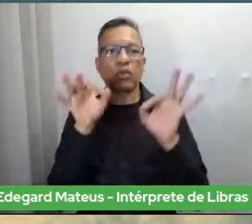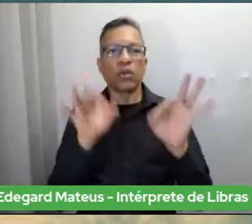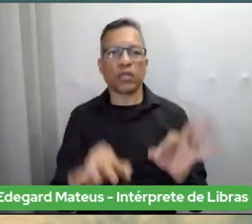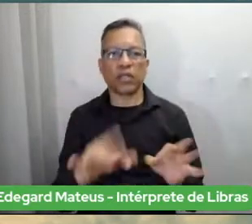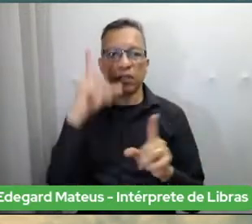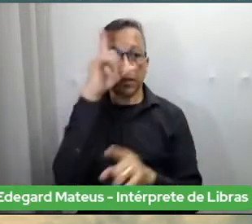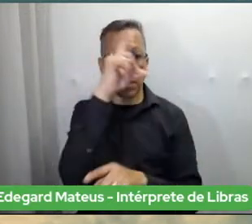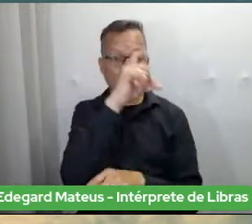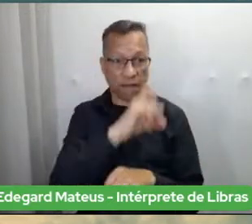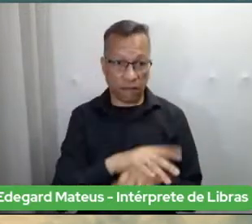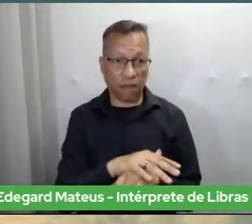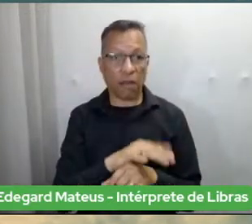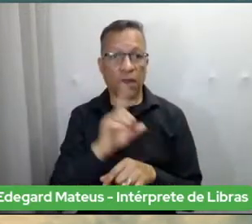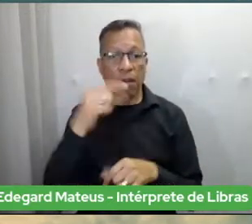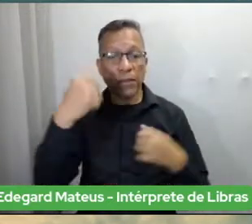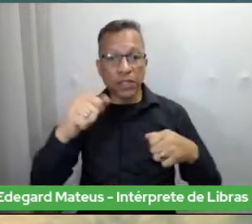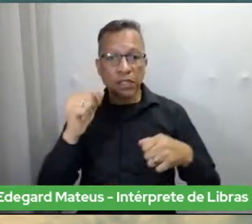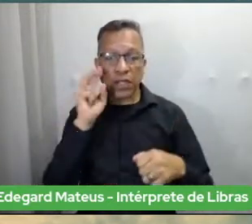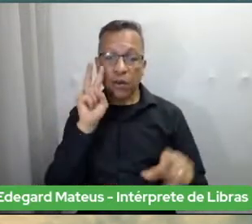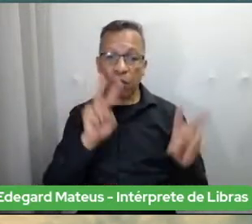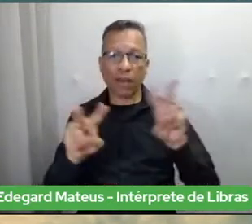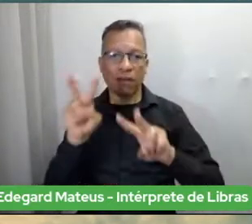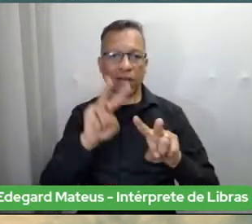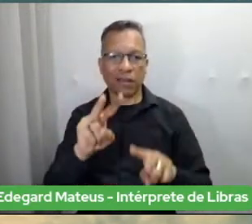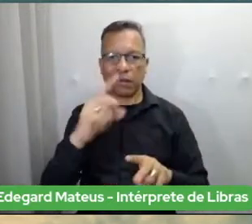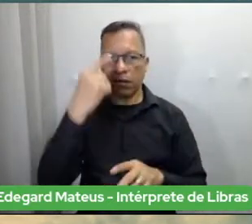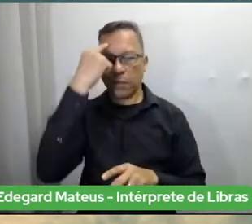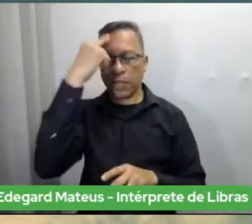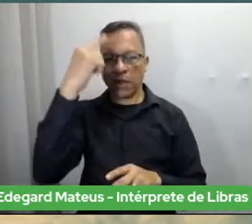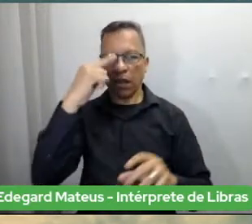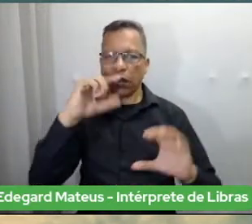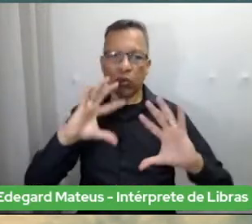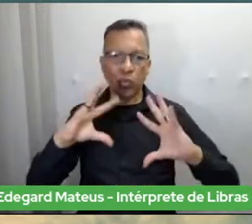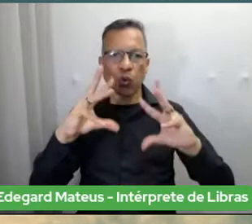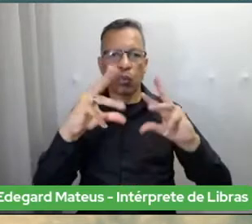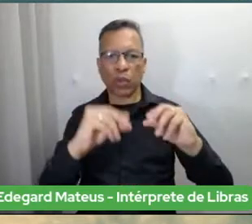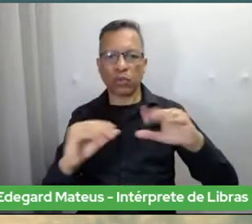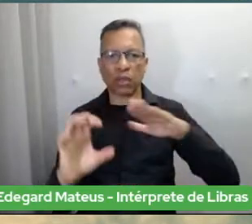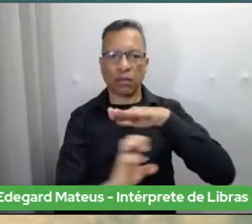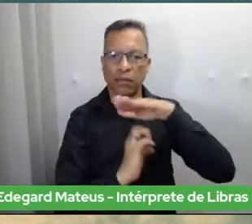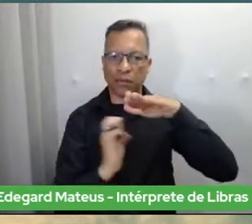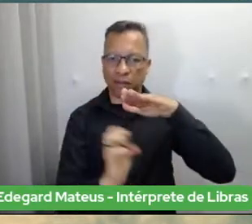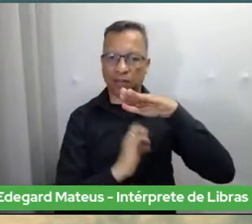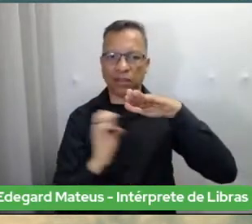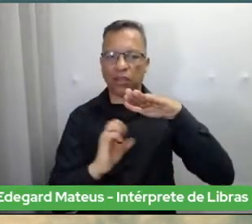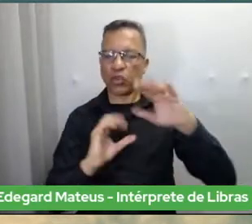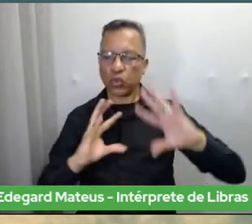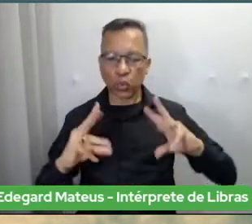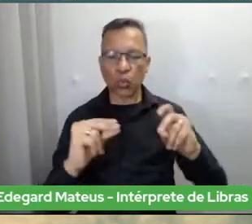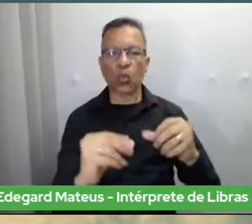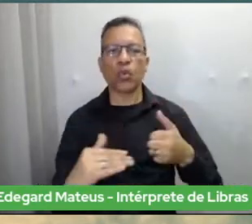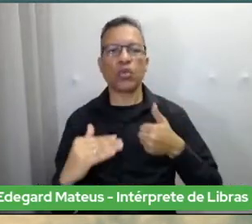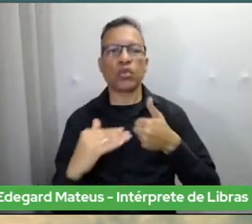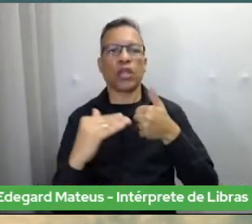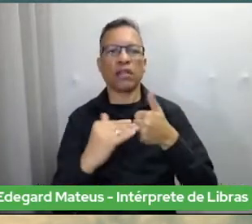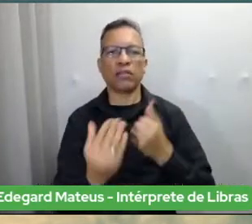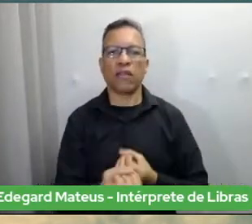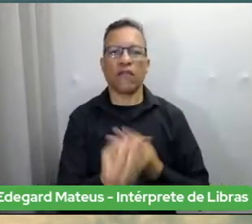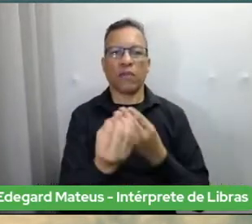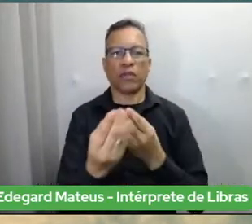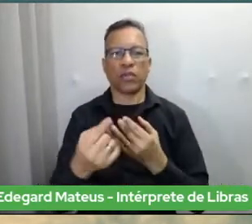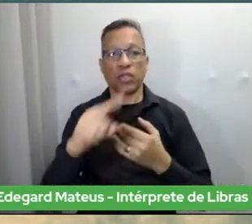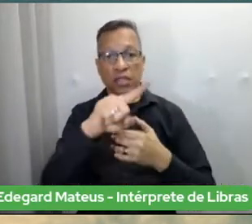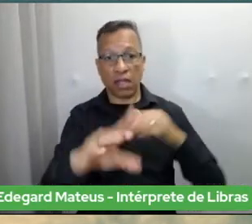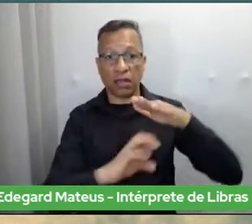preciso ter, por exemplo, uma visão geral da companhia. Então, geral de todos os dados, dos diferentes setores, diferentes áreas da empresa. E vou